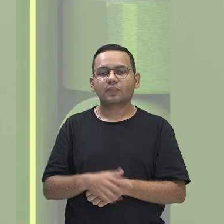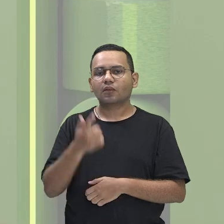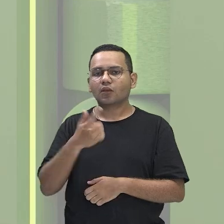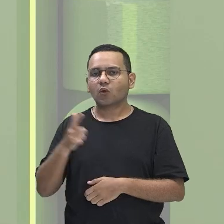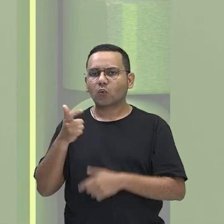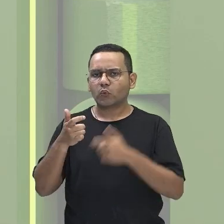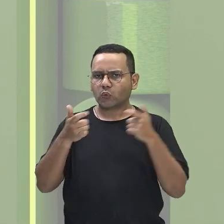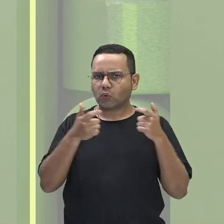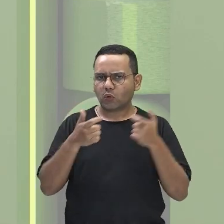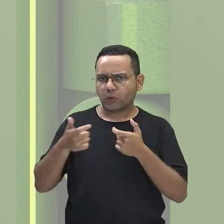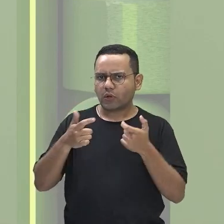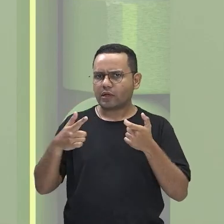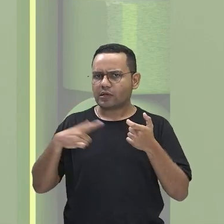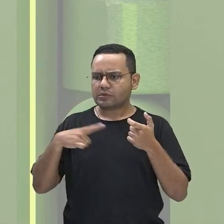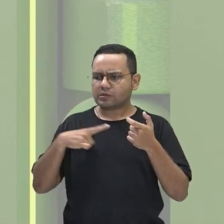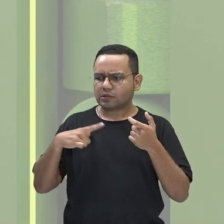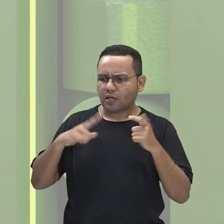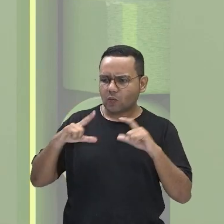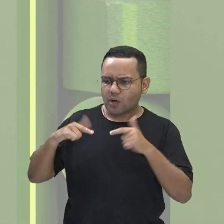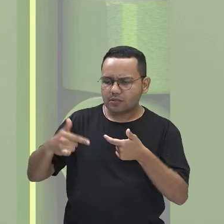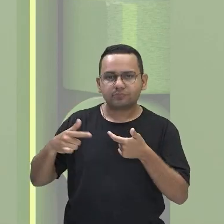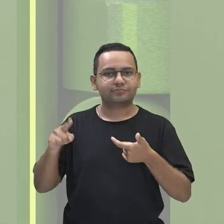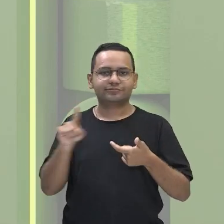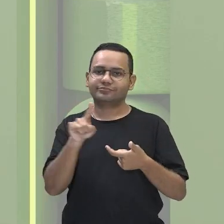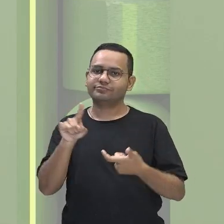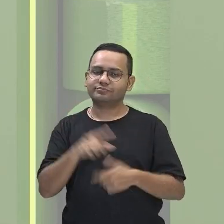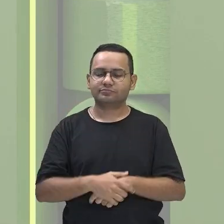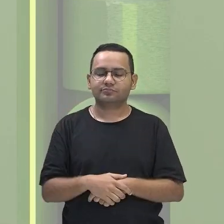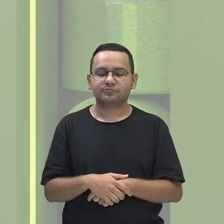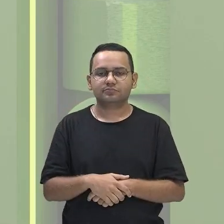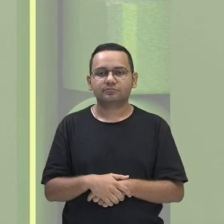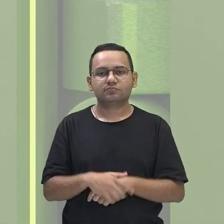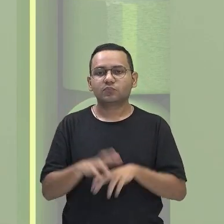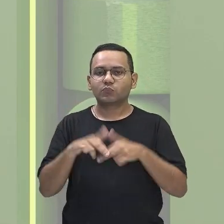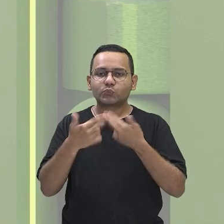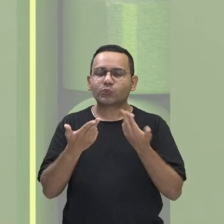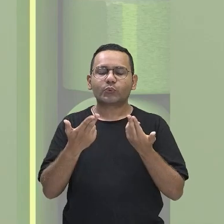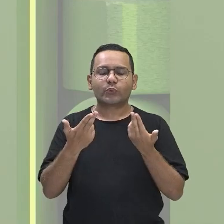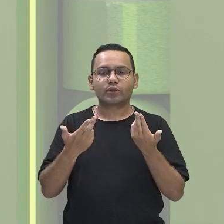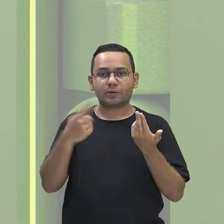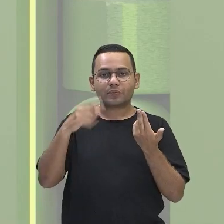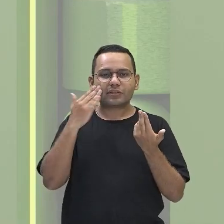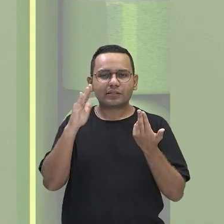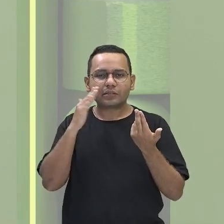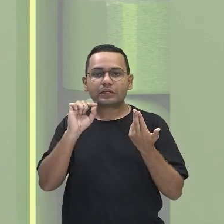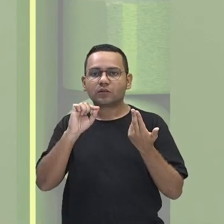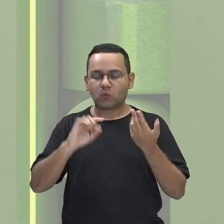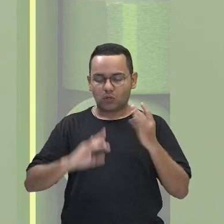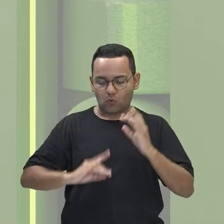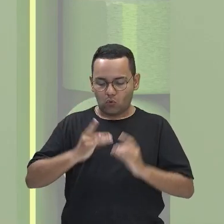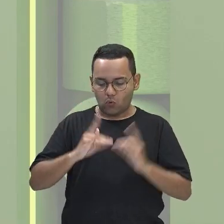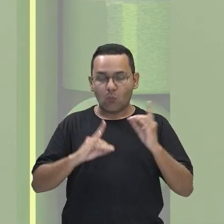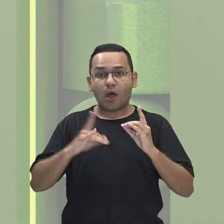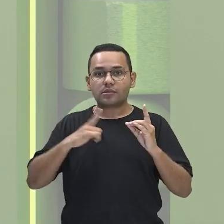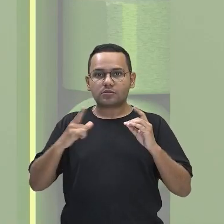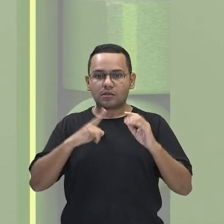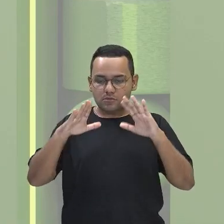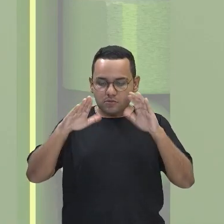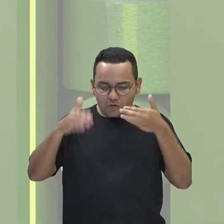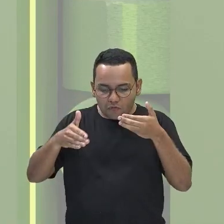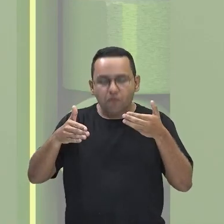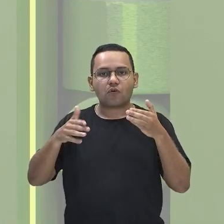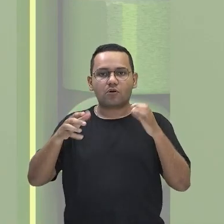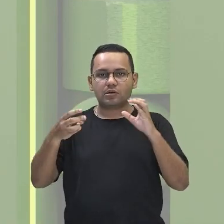provocando outras reações. Então esse é um exemplo bem simples para você entender que o hormônio ele vai atuar em locais específicos, em células que